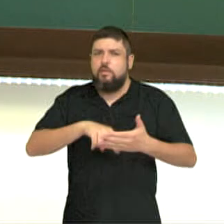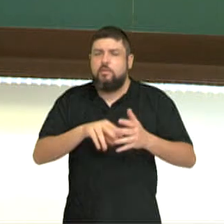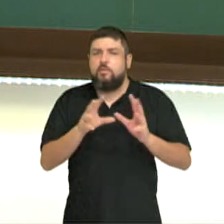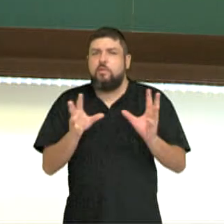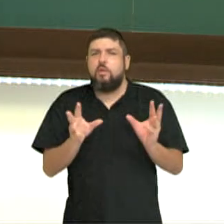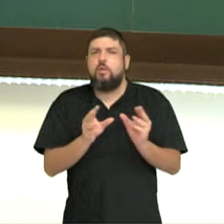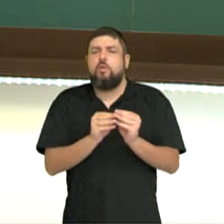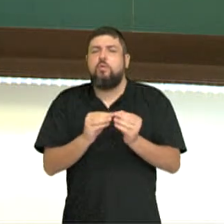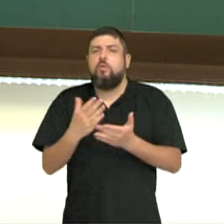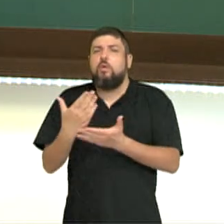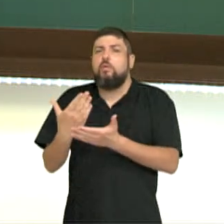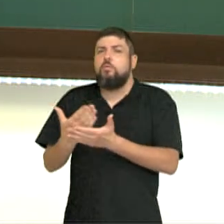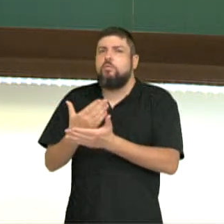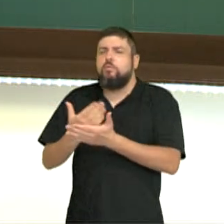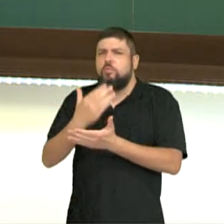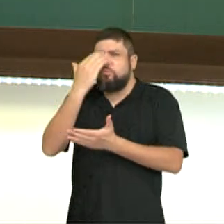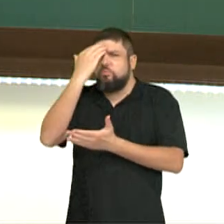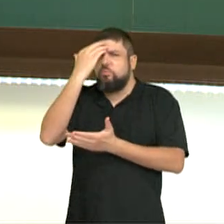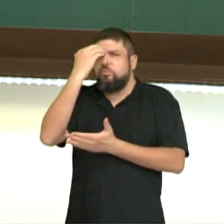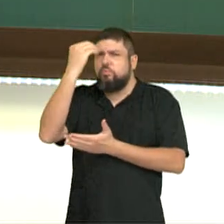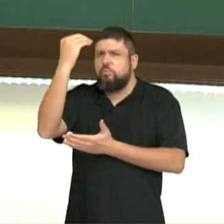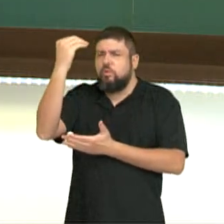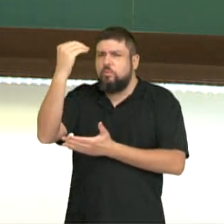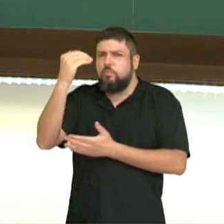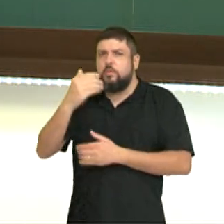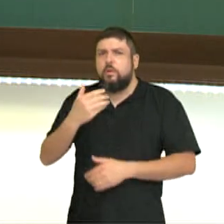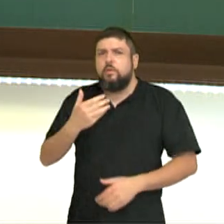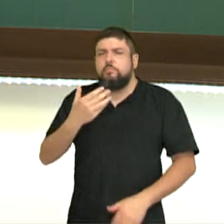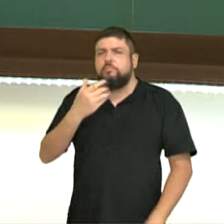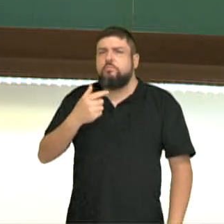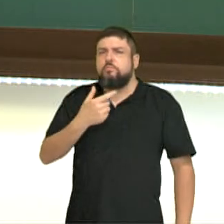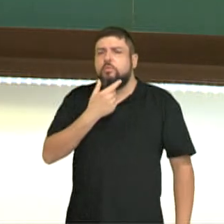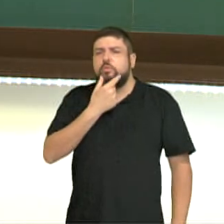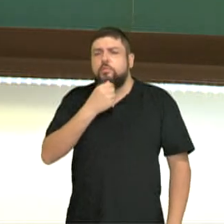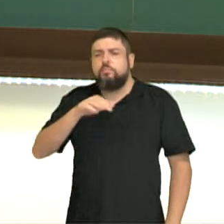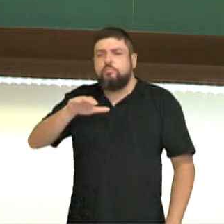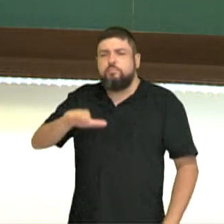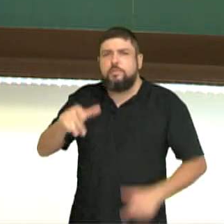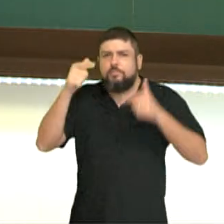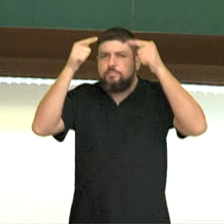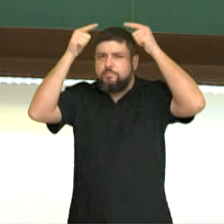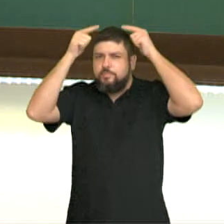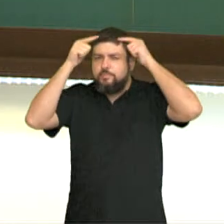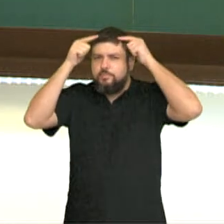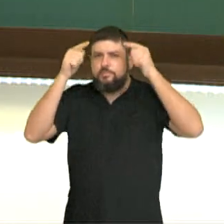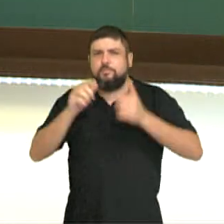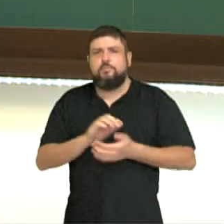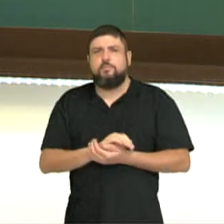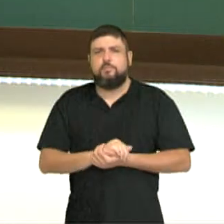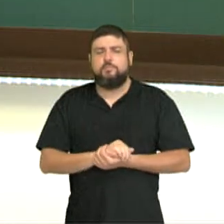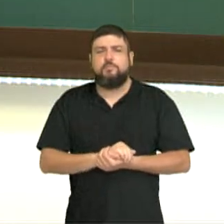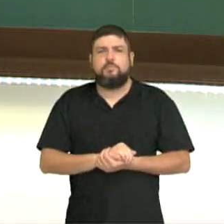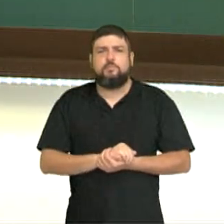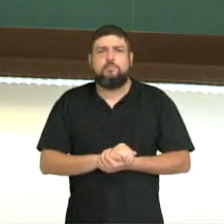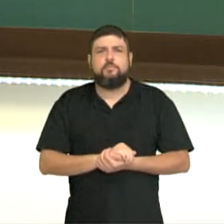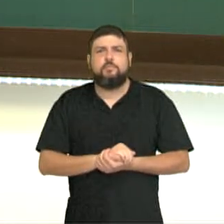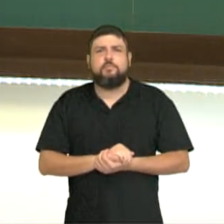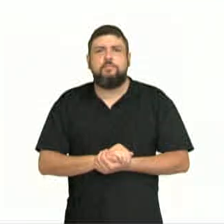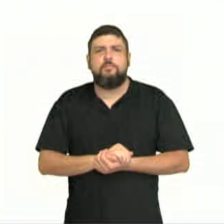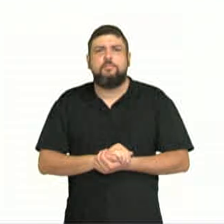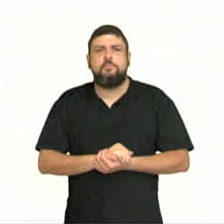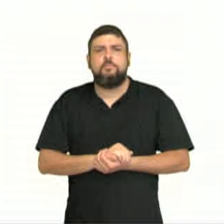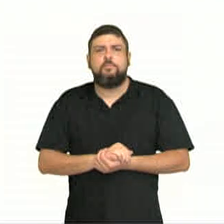uma obra clássica de Antoine Saint-Exupéry, né? Então, vamos ler aqui, ó, essa resenha. Olha